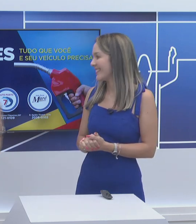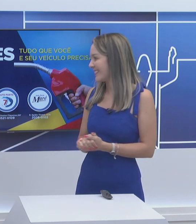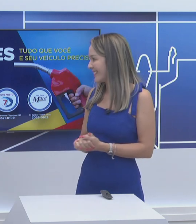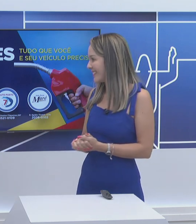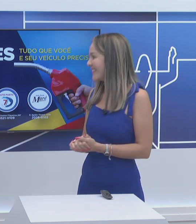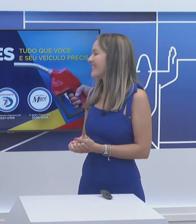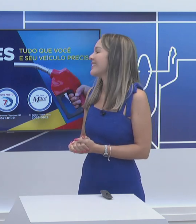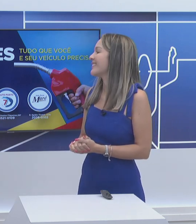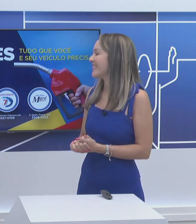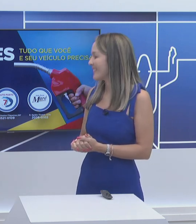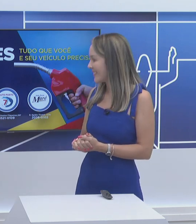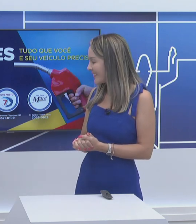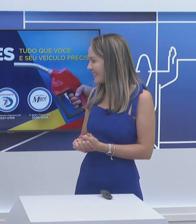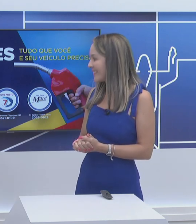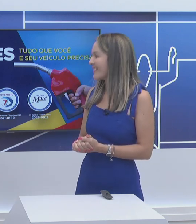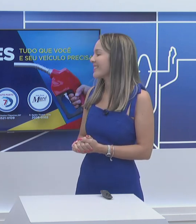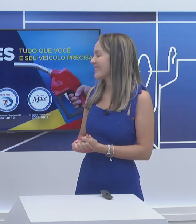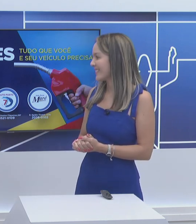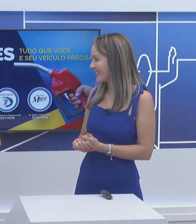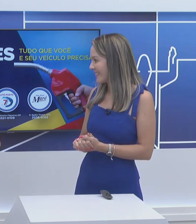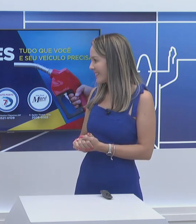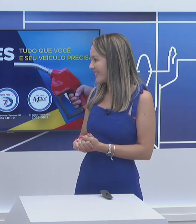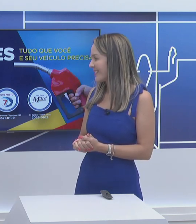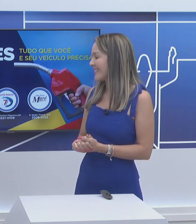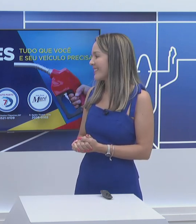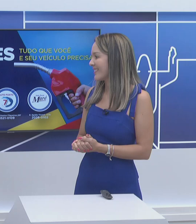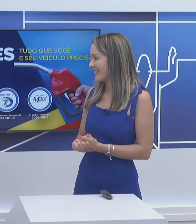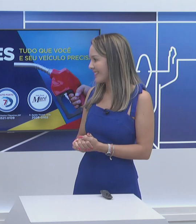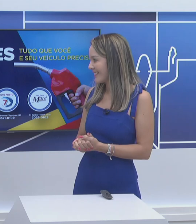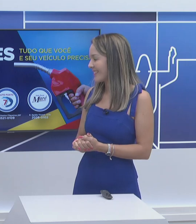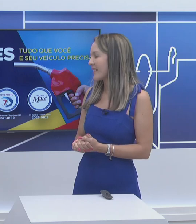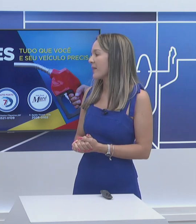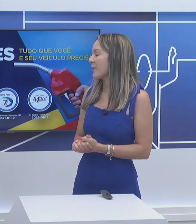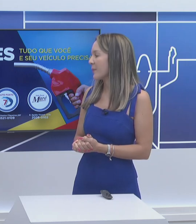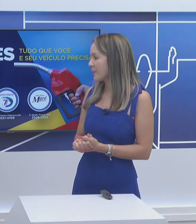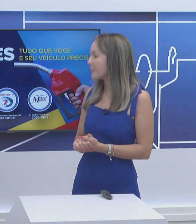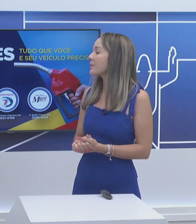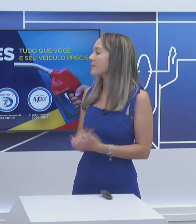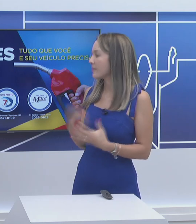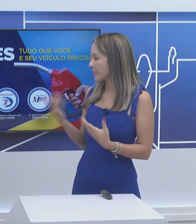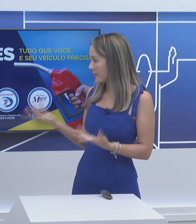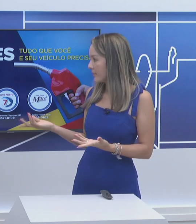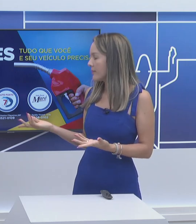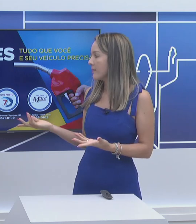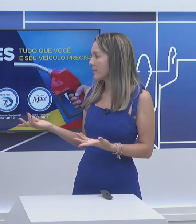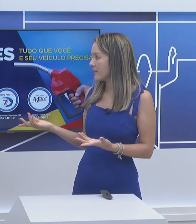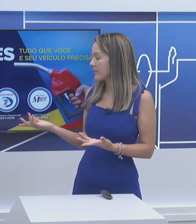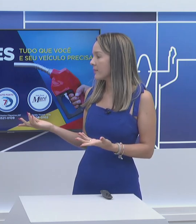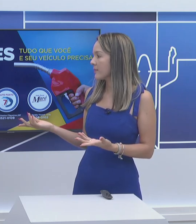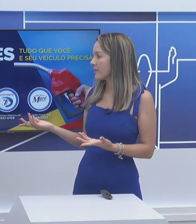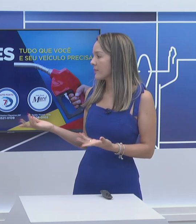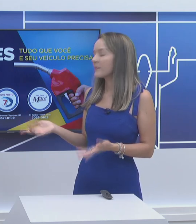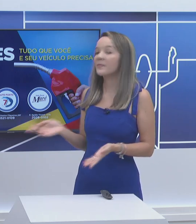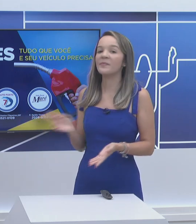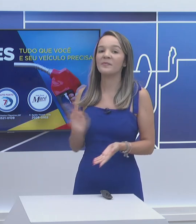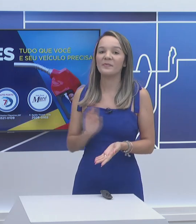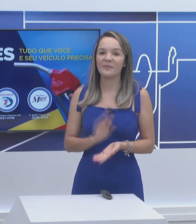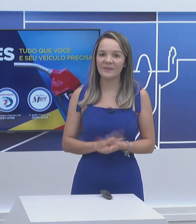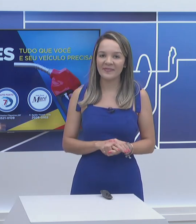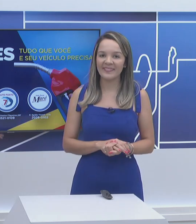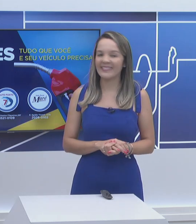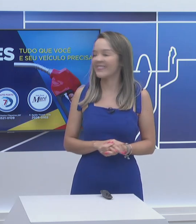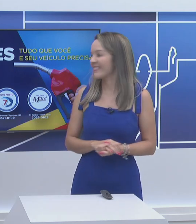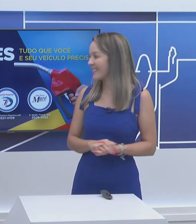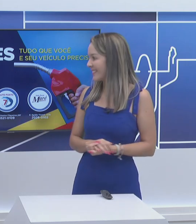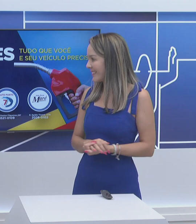têm conveniência completa, com a variedade incrível de produtos que você só encontra nas conveniências dos 7 mares. Um